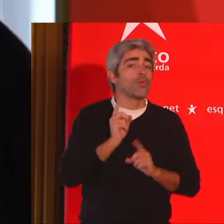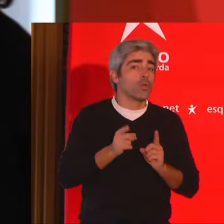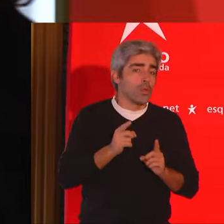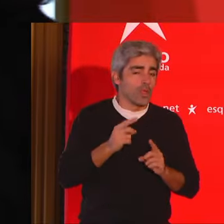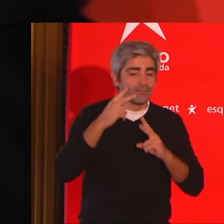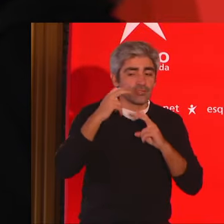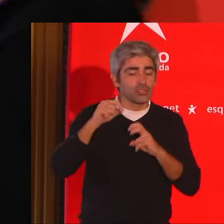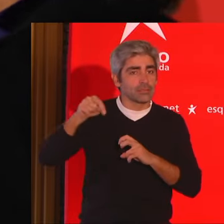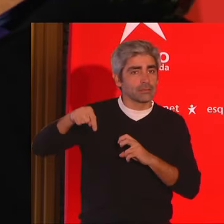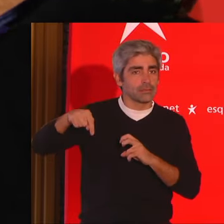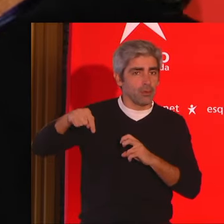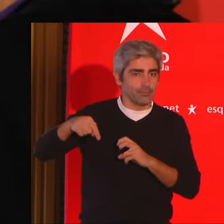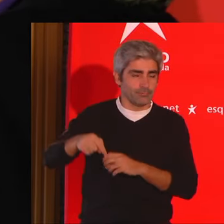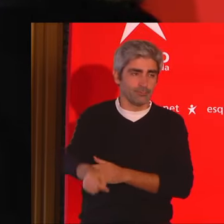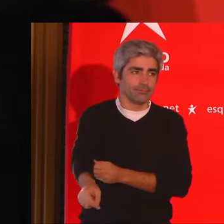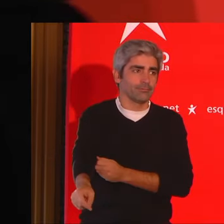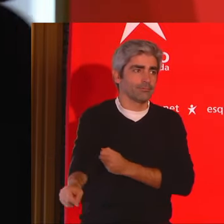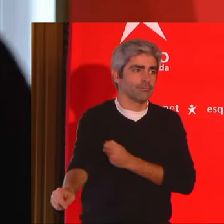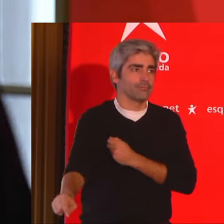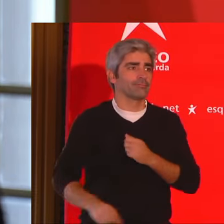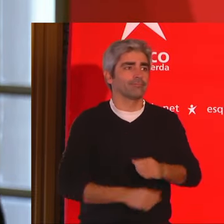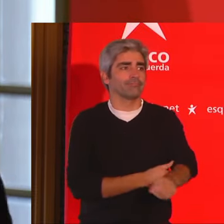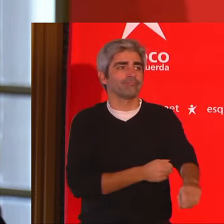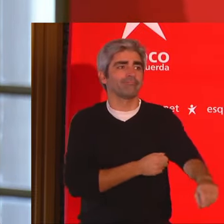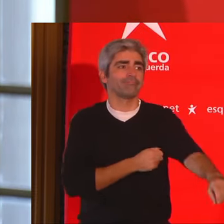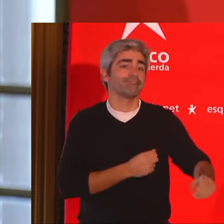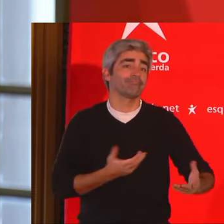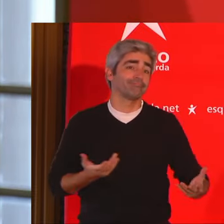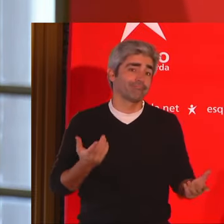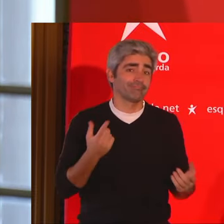a investigação. Bom,